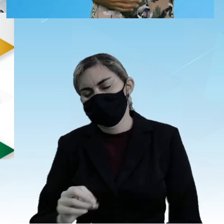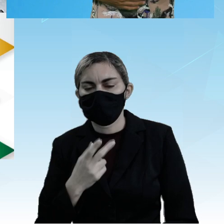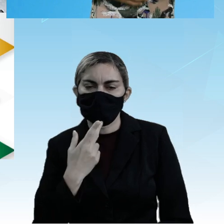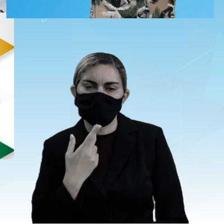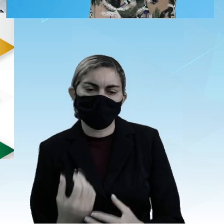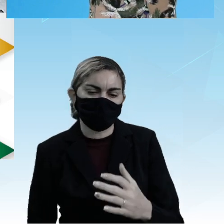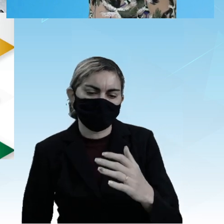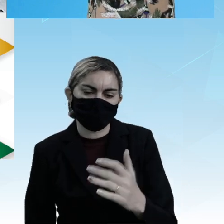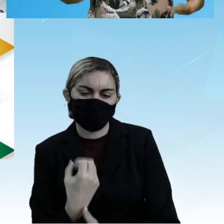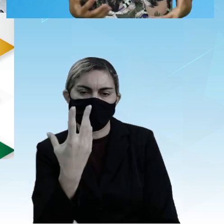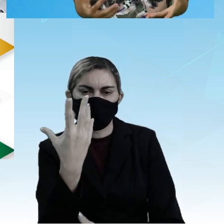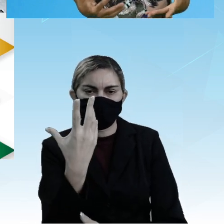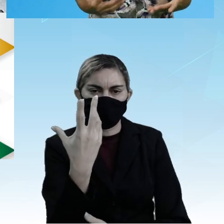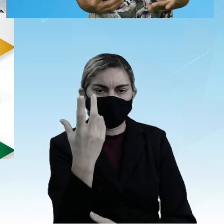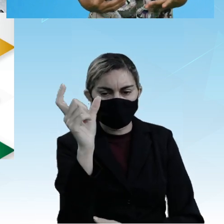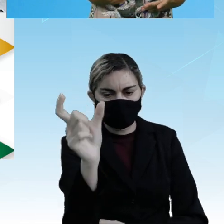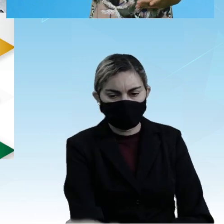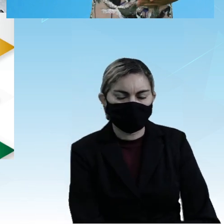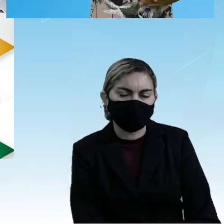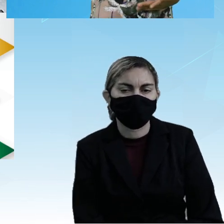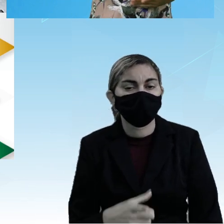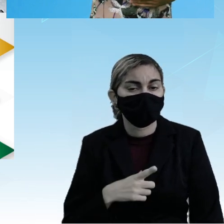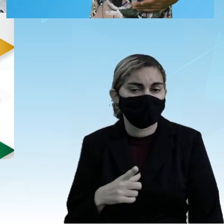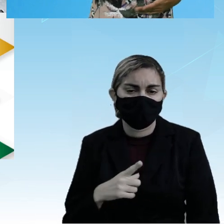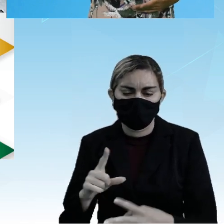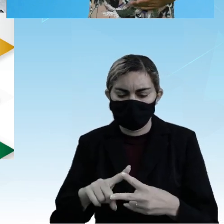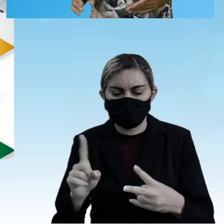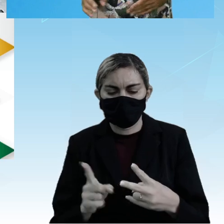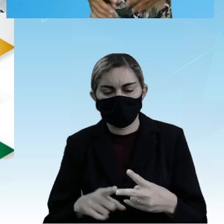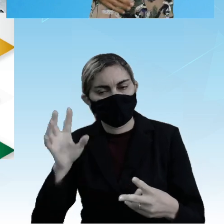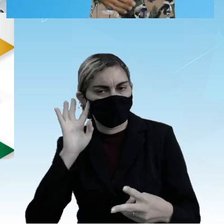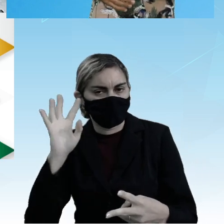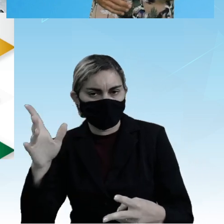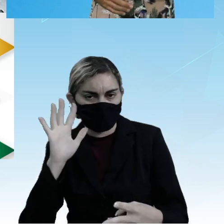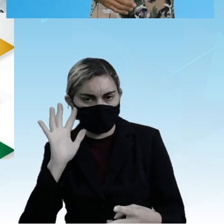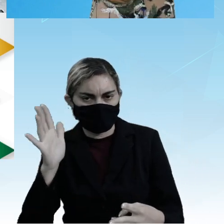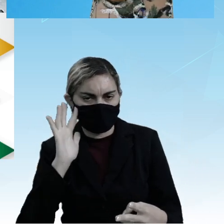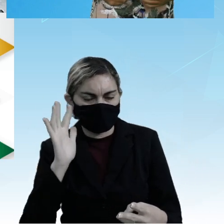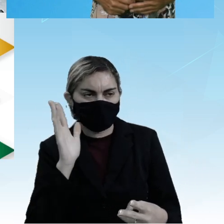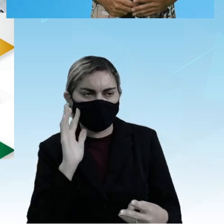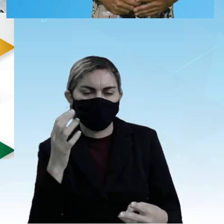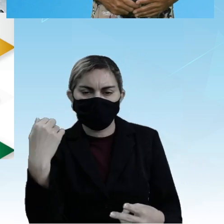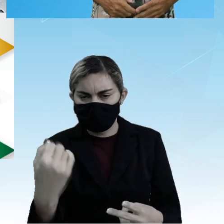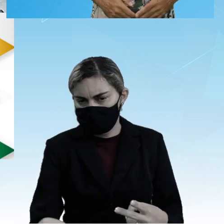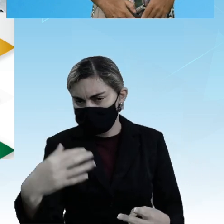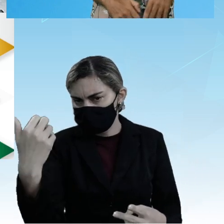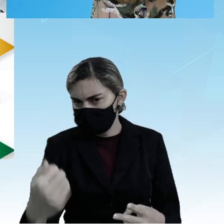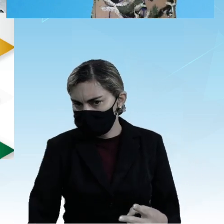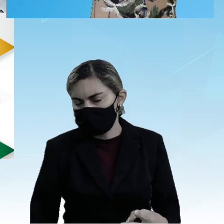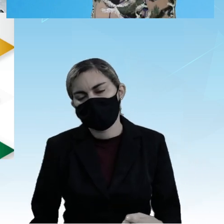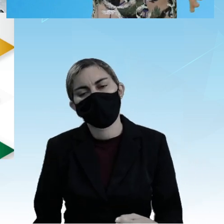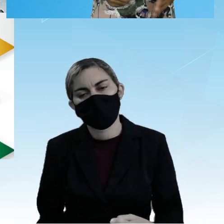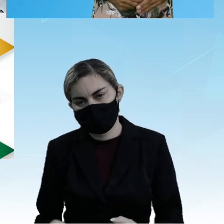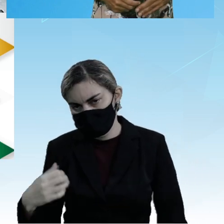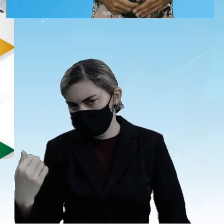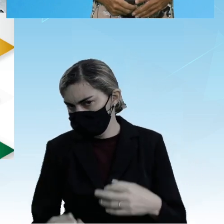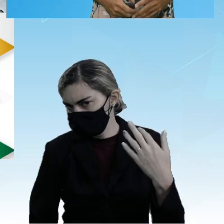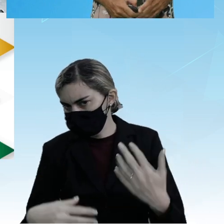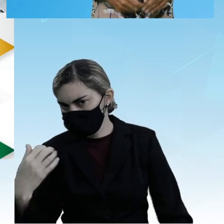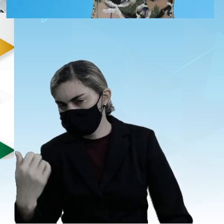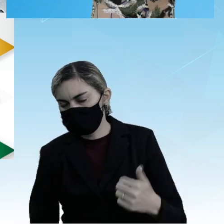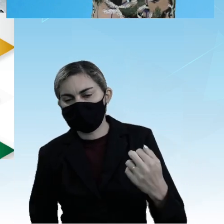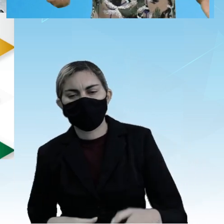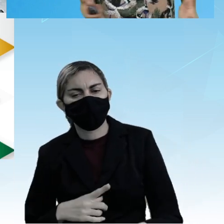da criação do ser. Existem ali duas teorias que buscam explicar justamente a